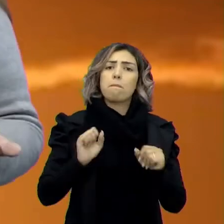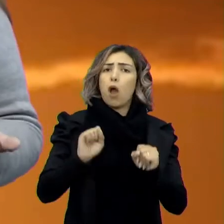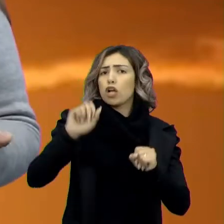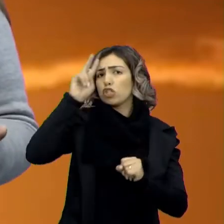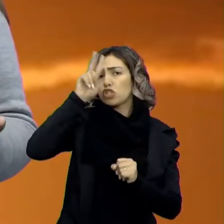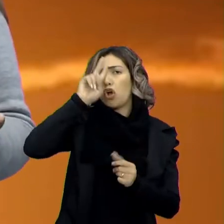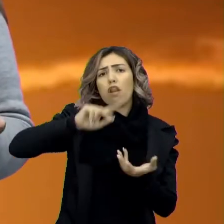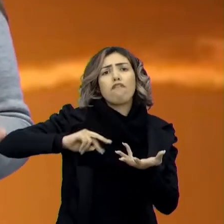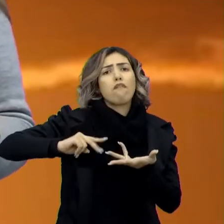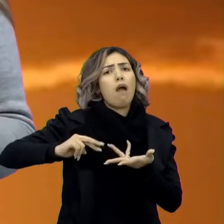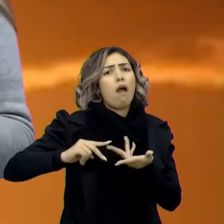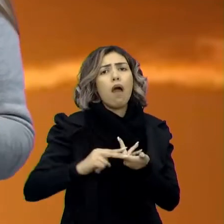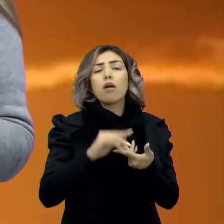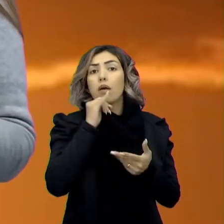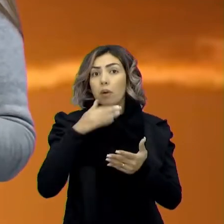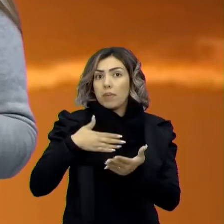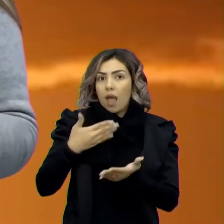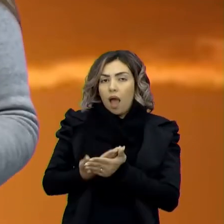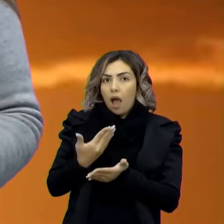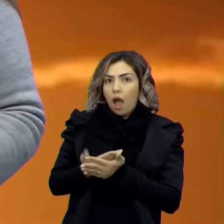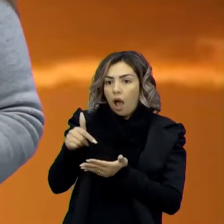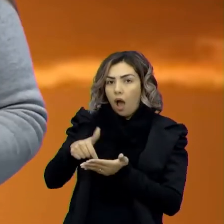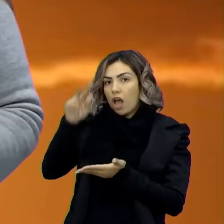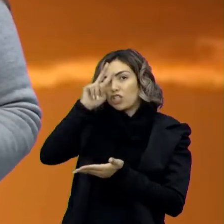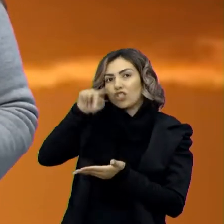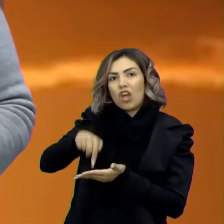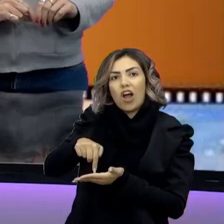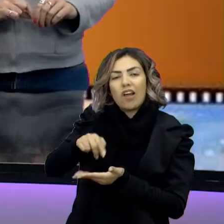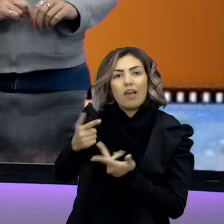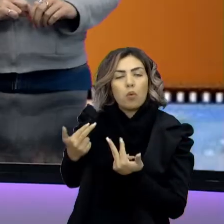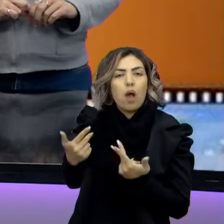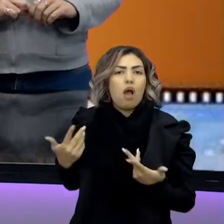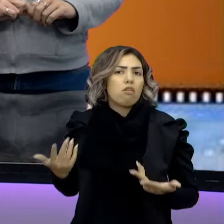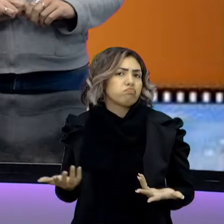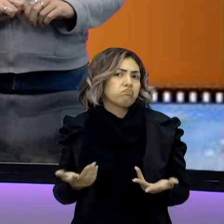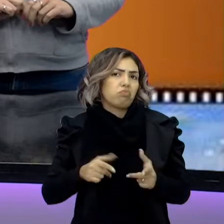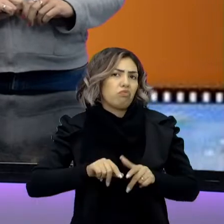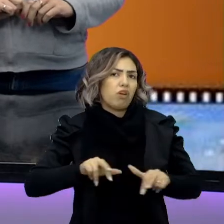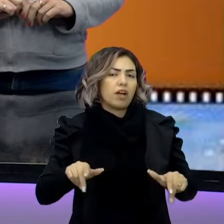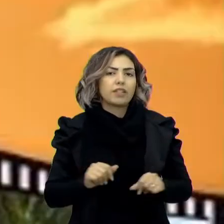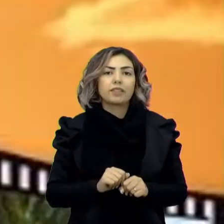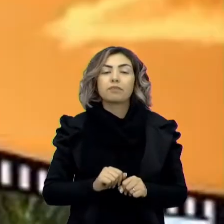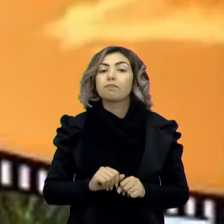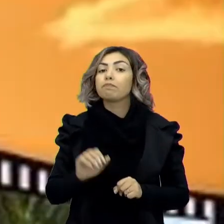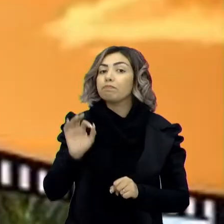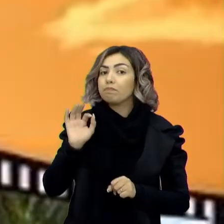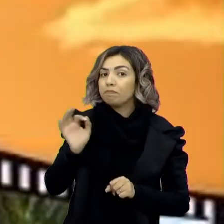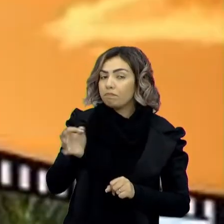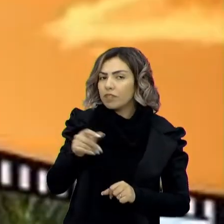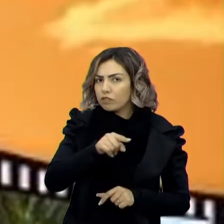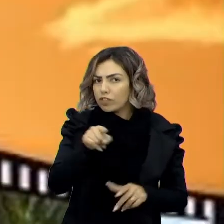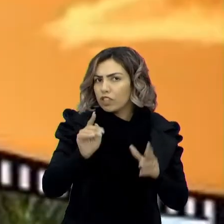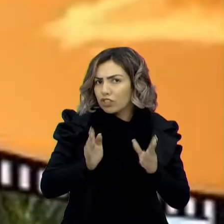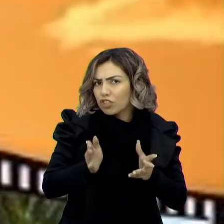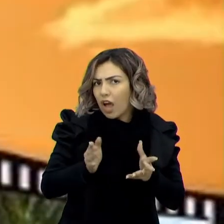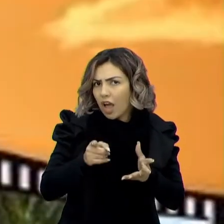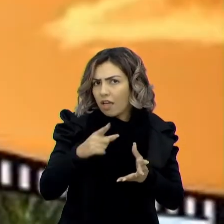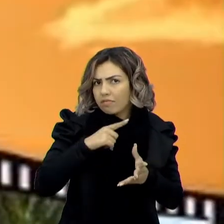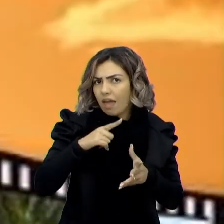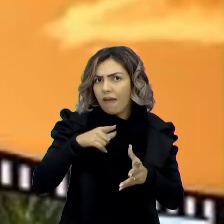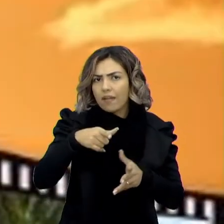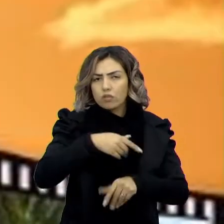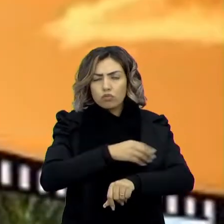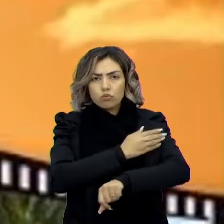está vivendo na unidade curricular, né? Cabe tudo aí dentro. Exatamente. Quem então já se relaciona com essa linguagem pode